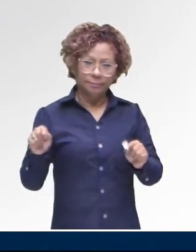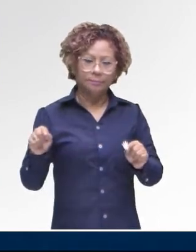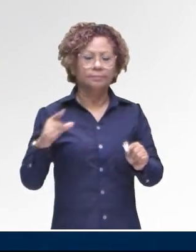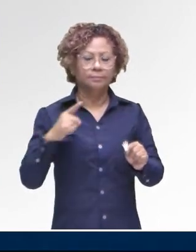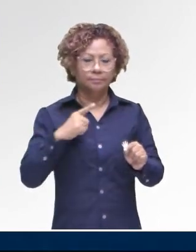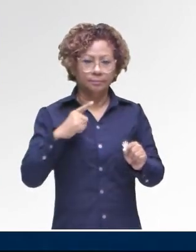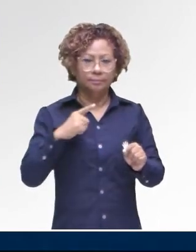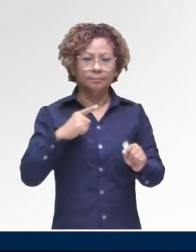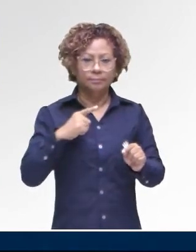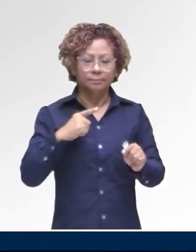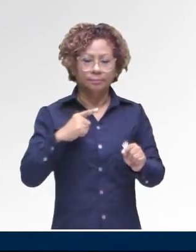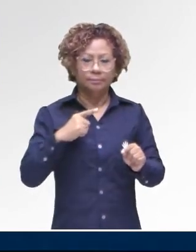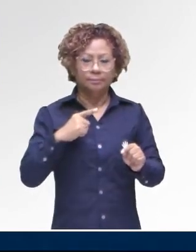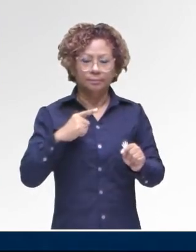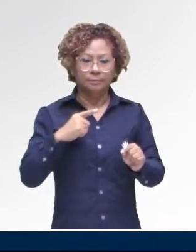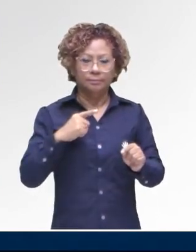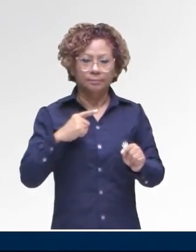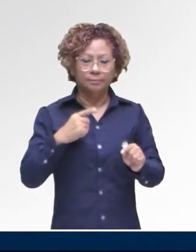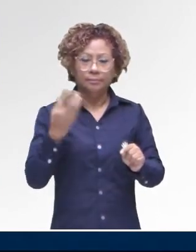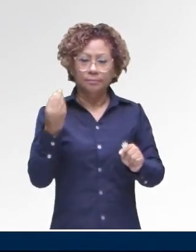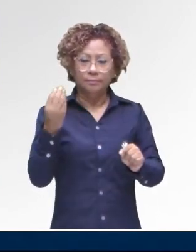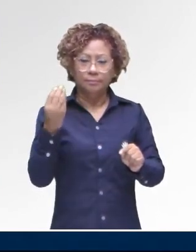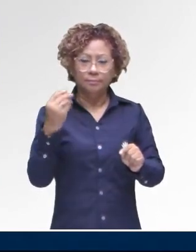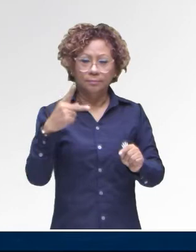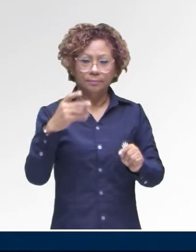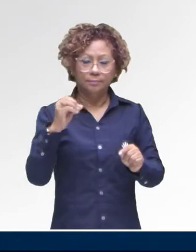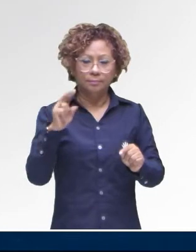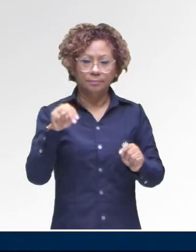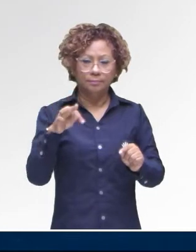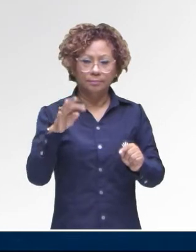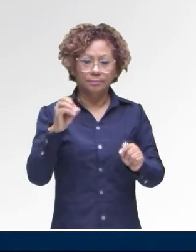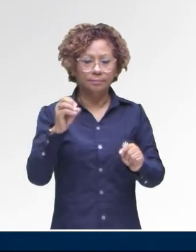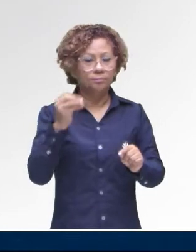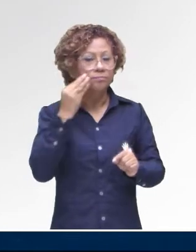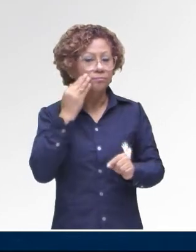existem infinitos pontos. Então, acompanhe aqui comigo.